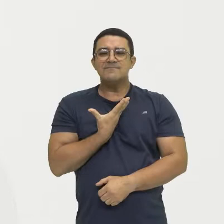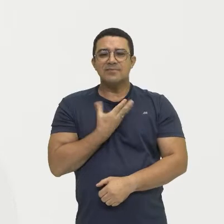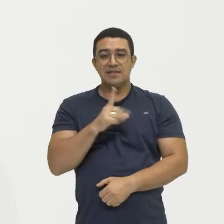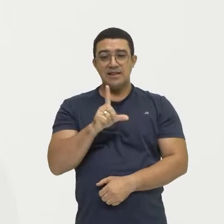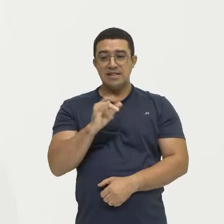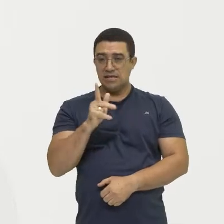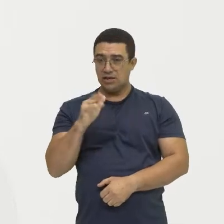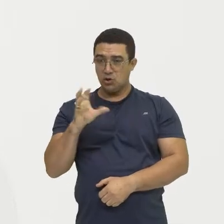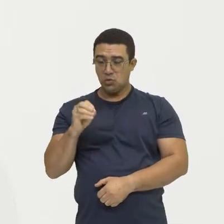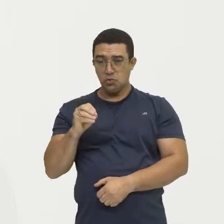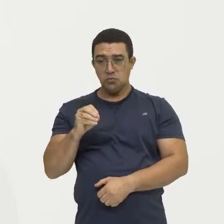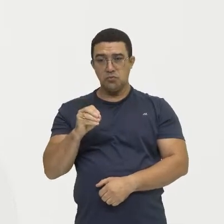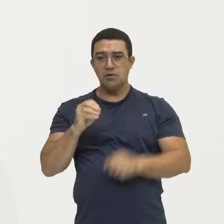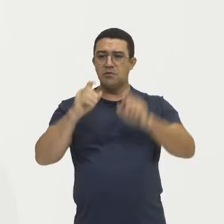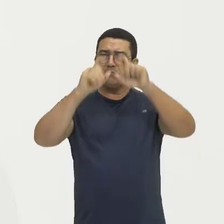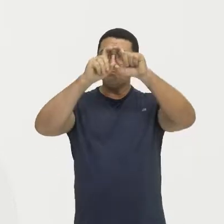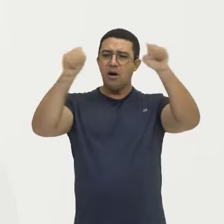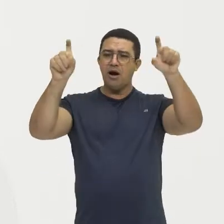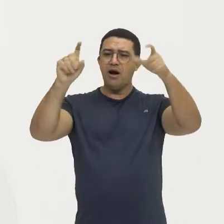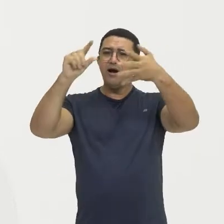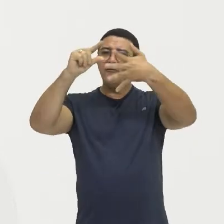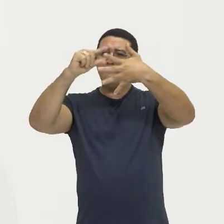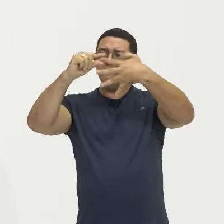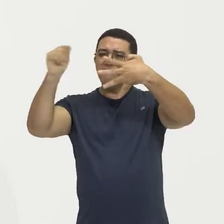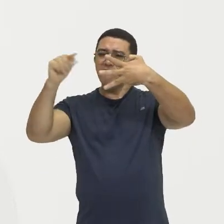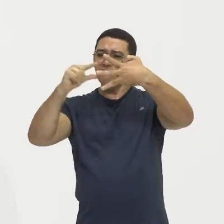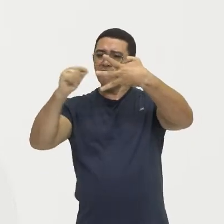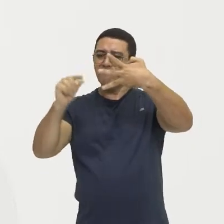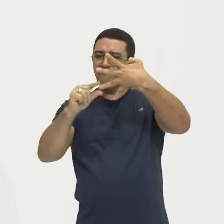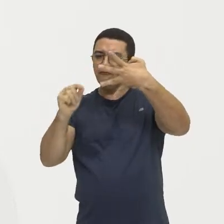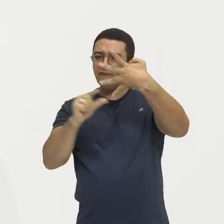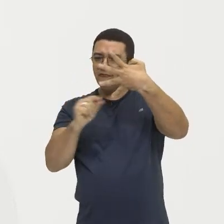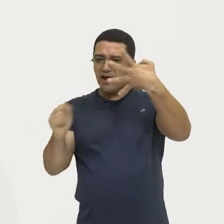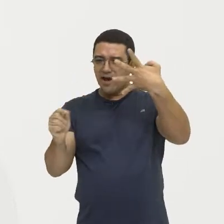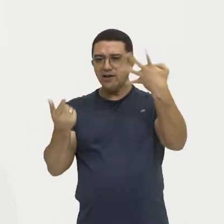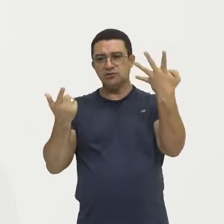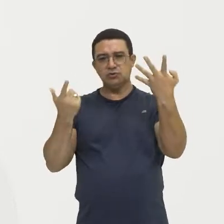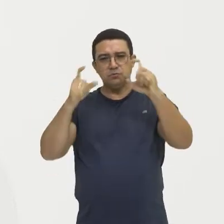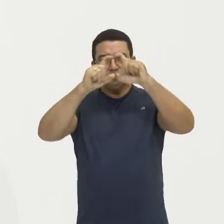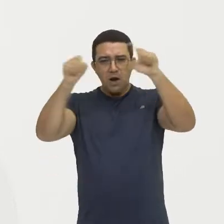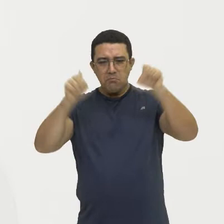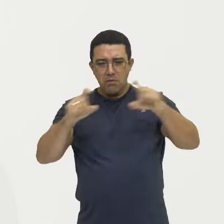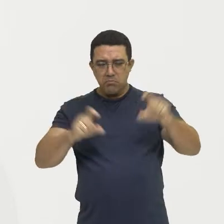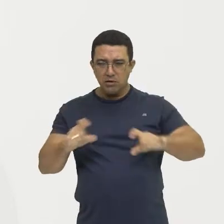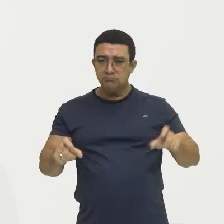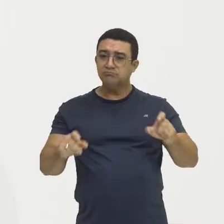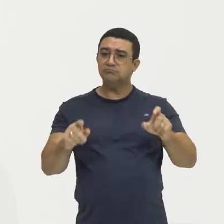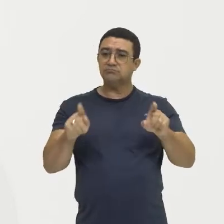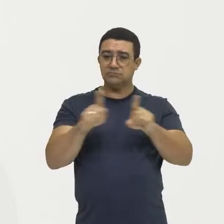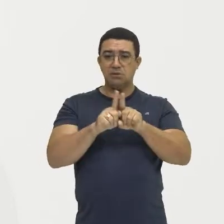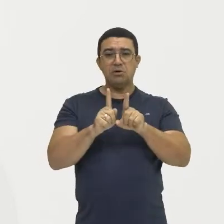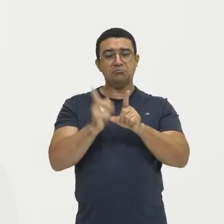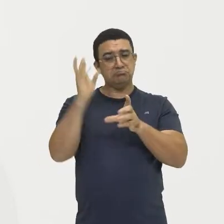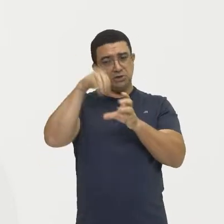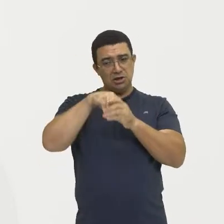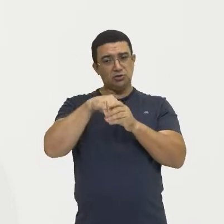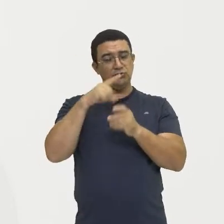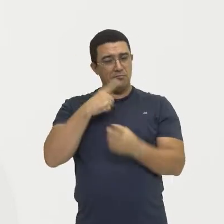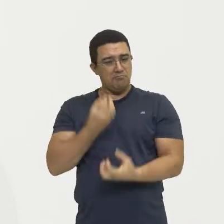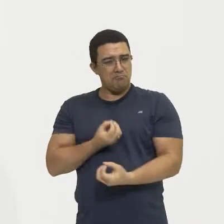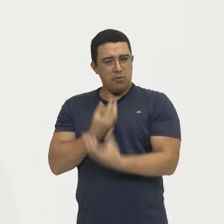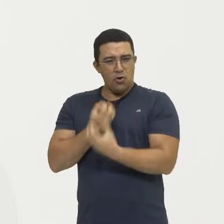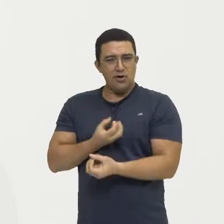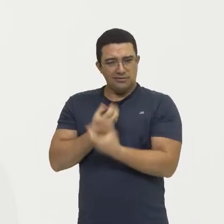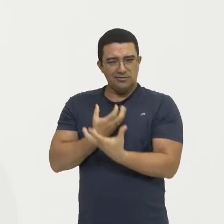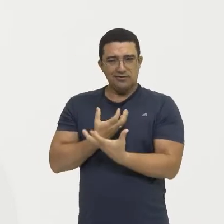mesmo em prosa. Isso aí depende, né, do escritor. Geralmente vem carregado de poesia, que eu acabei de explicar